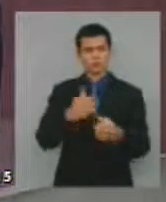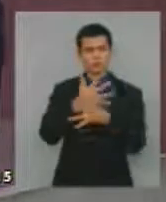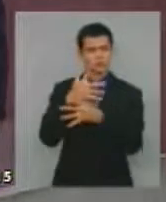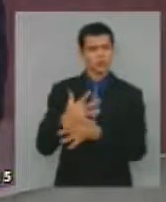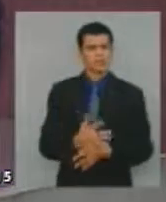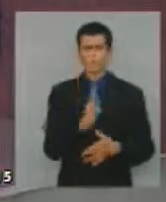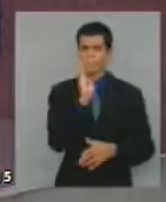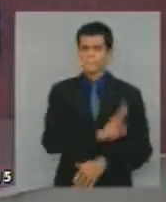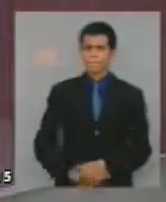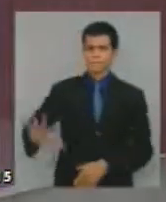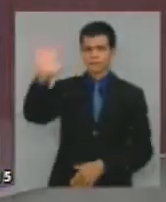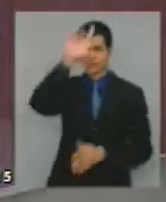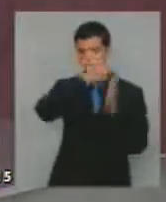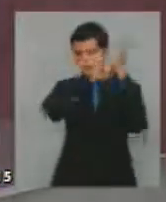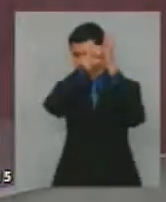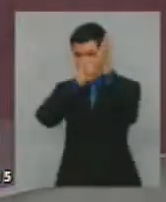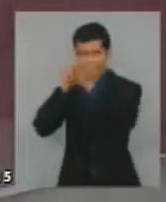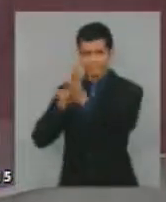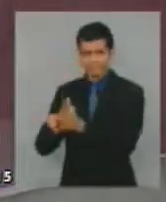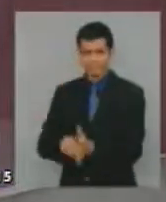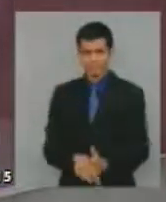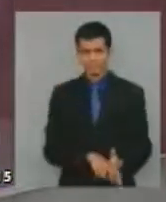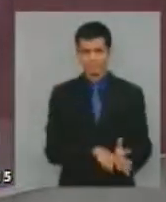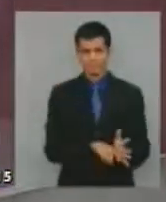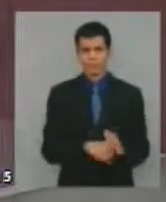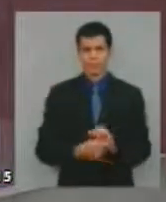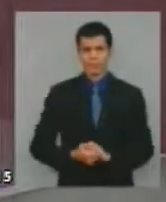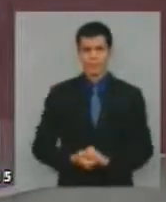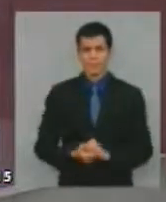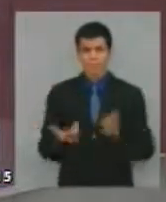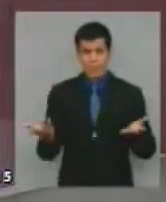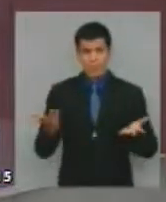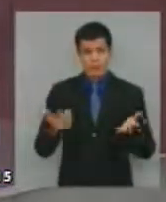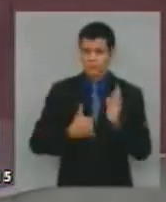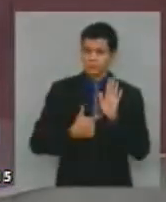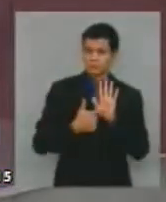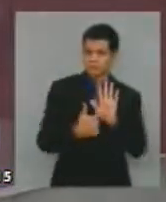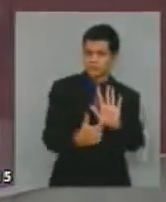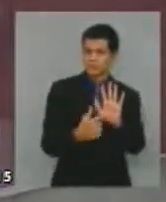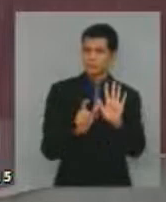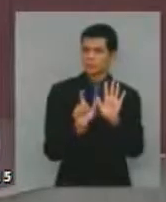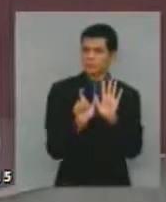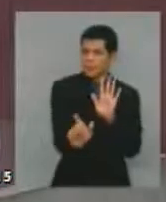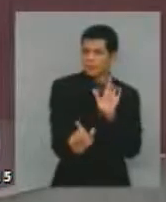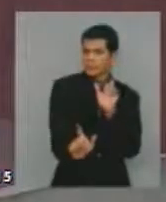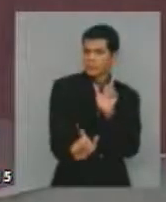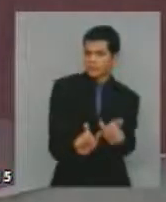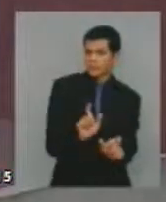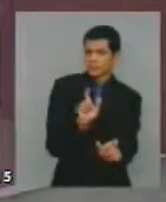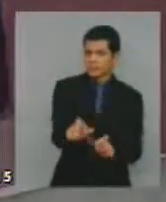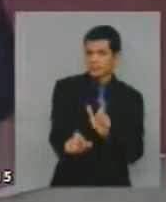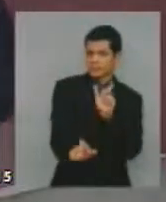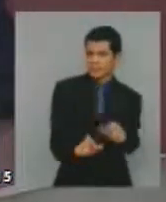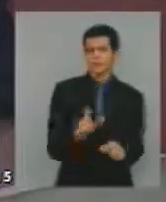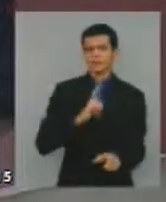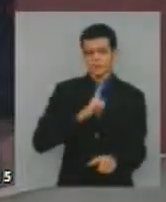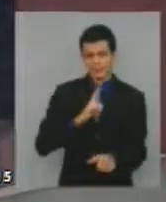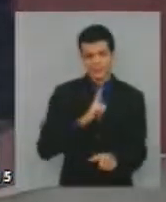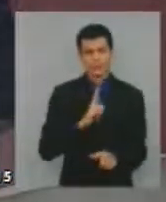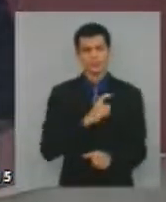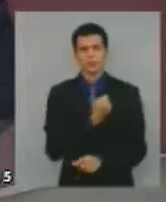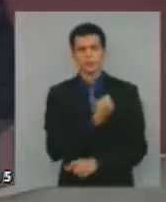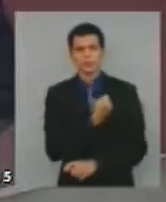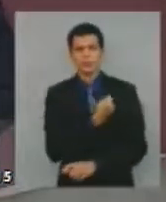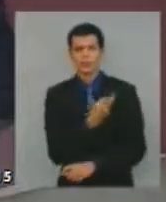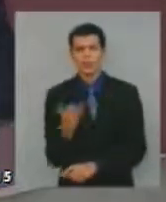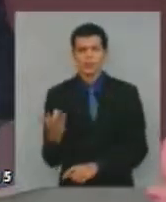dos dados que foram divulgados no princípio de fevereiro, no início desse mês, com relação